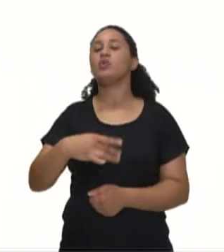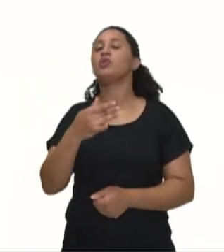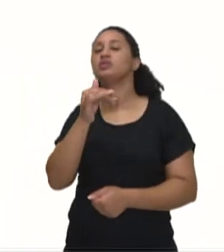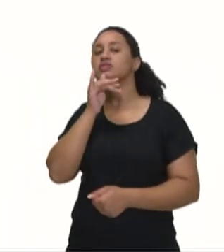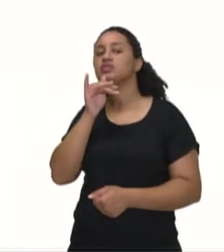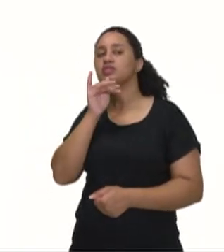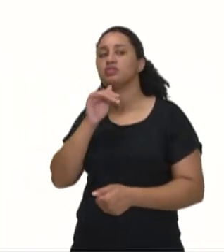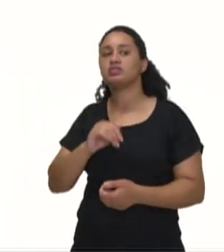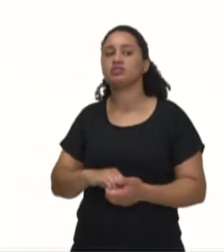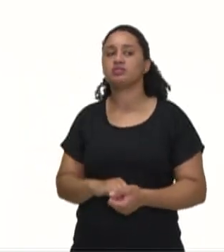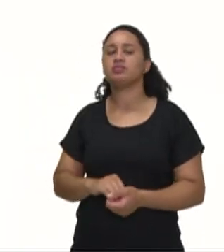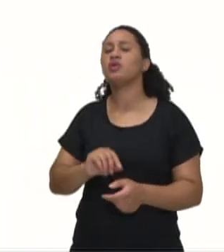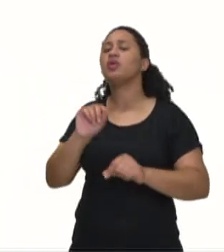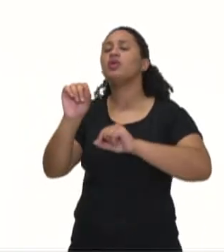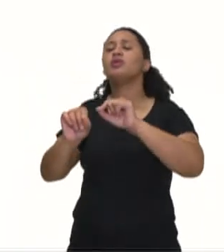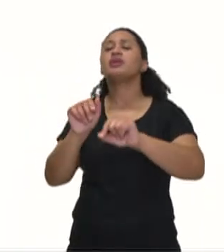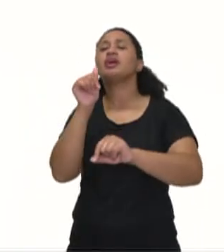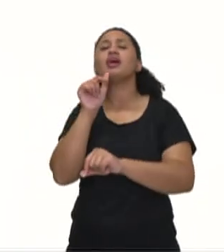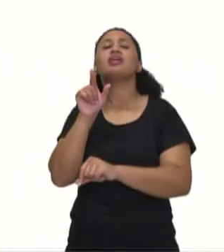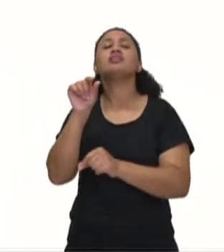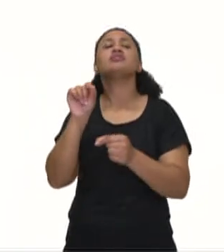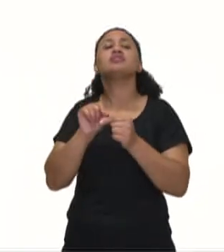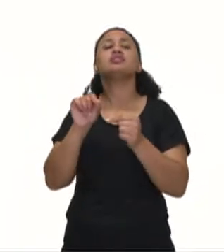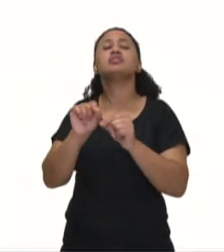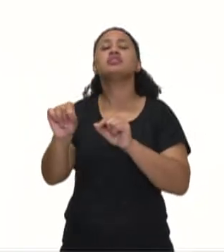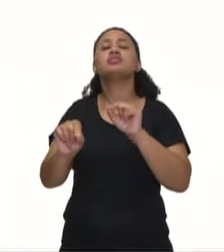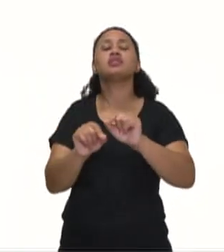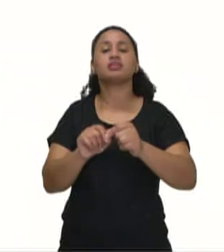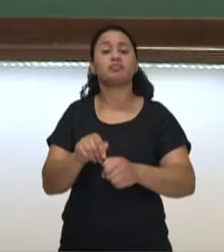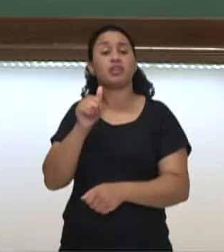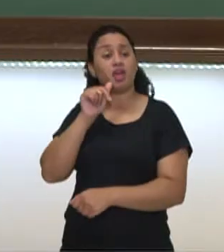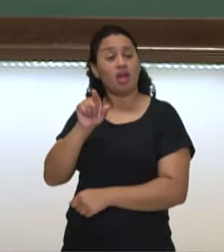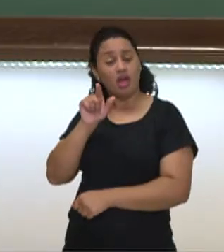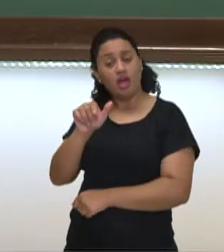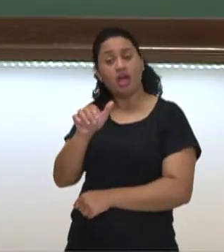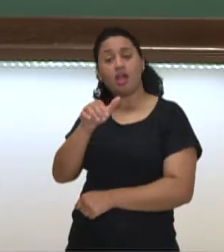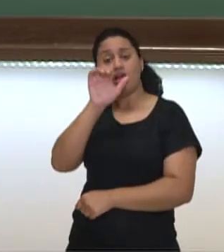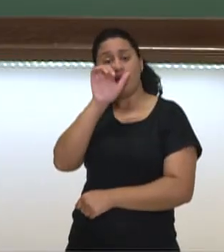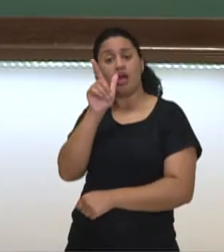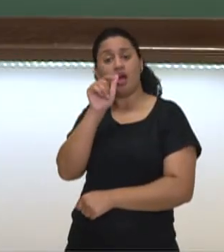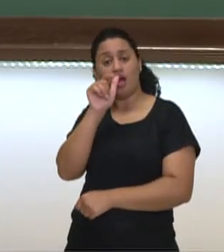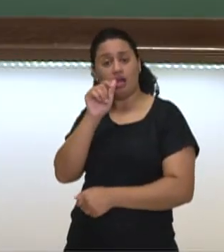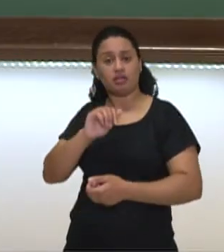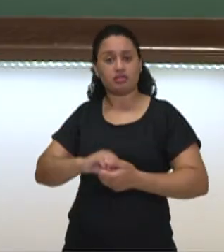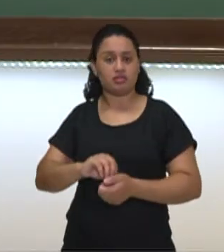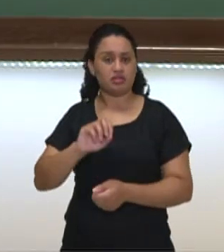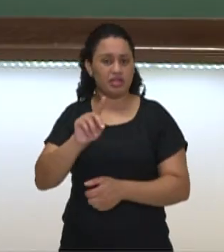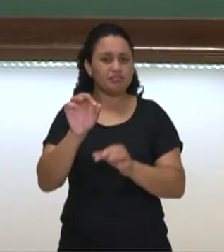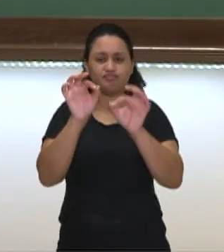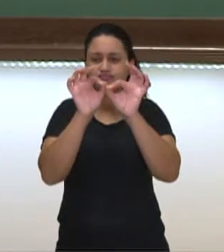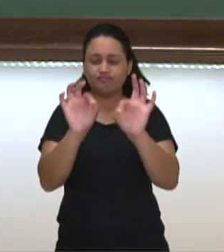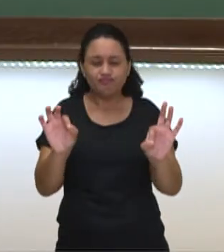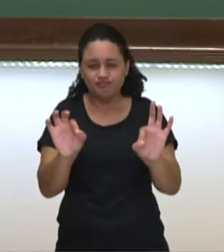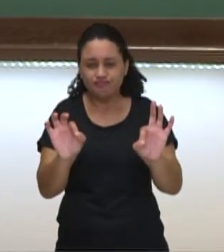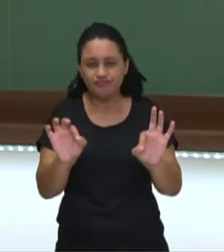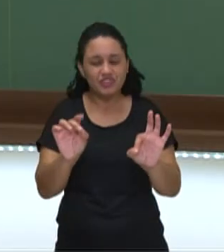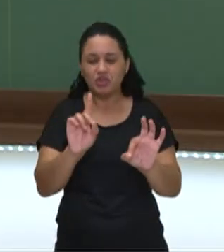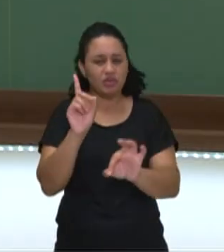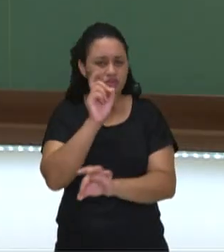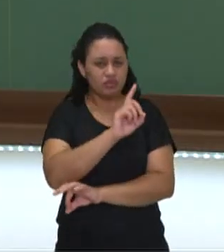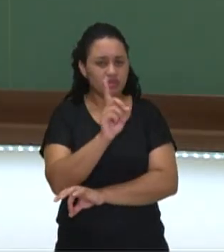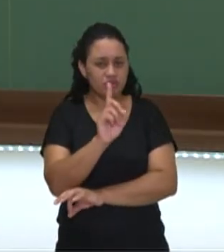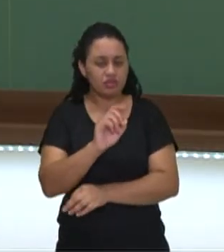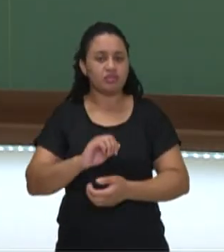está fazendo? She is drinking water. Ela está tomando água, tá ok? Bem simples, não é? Não é